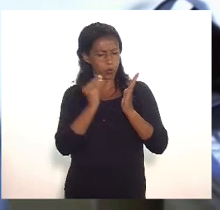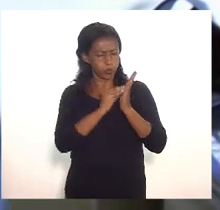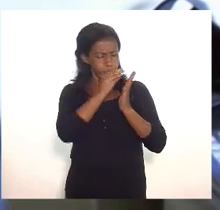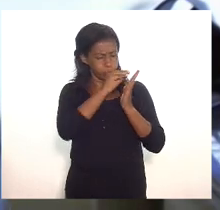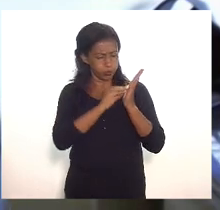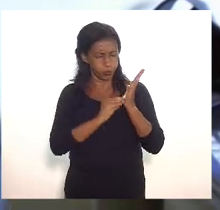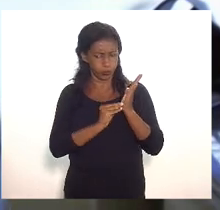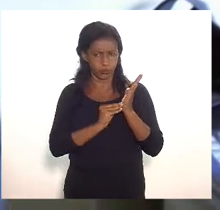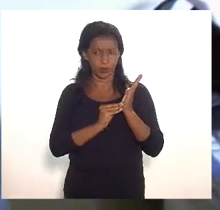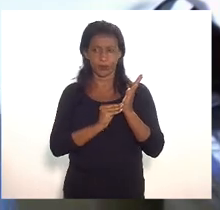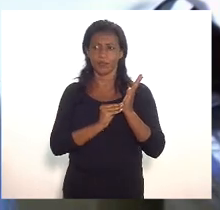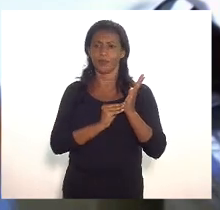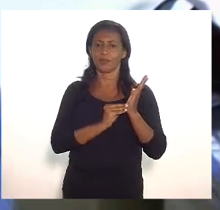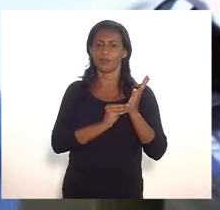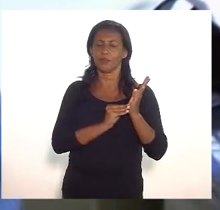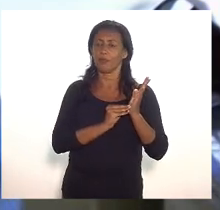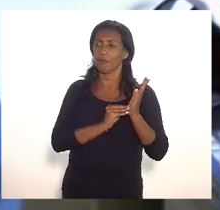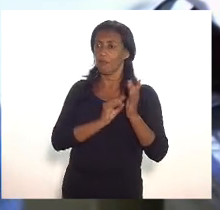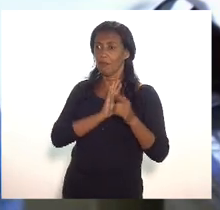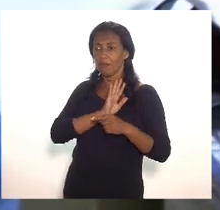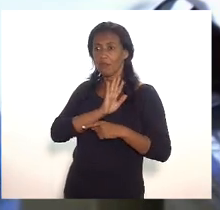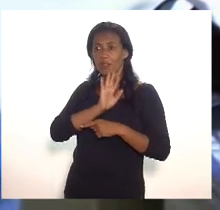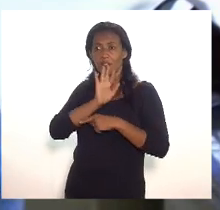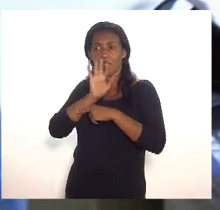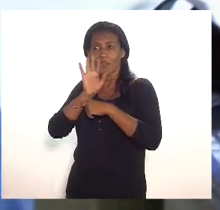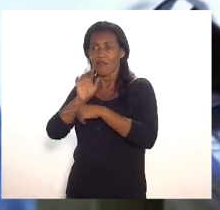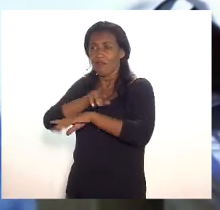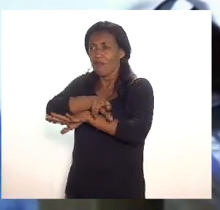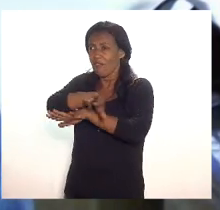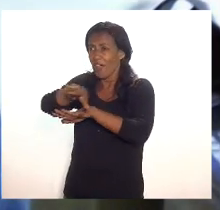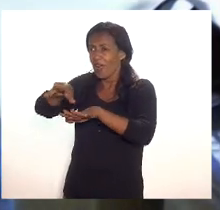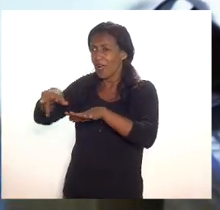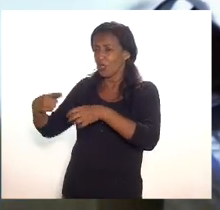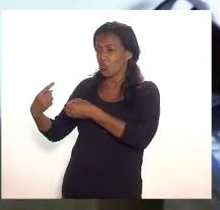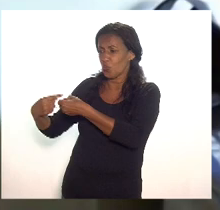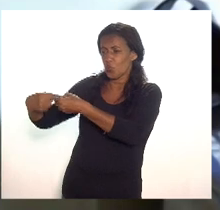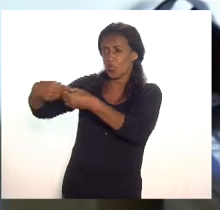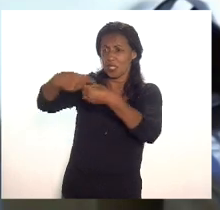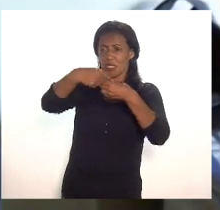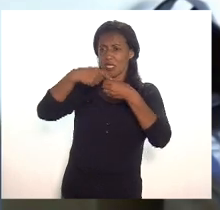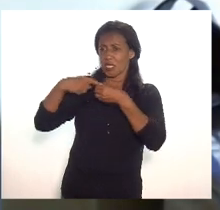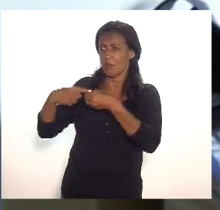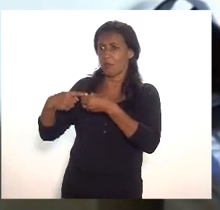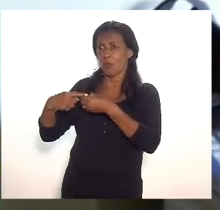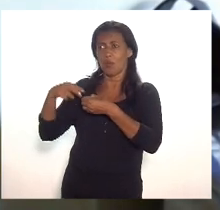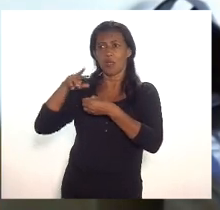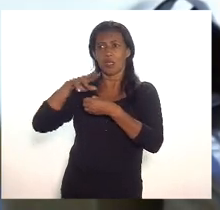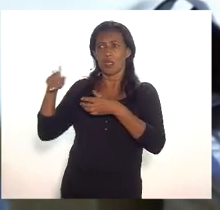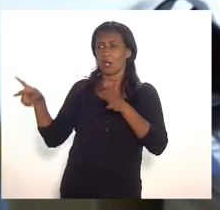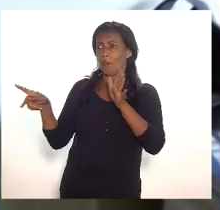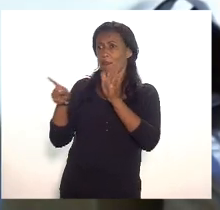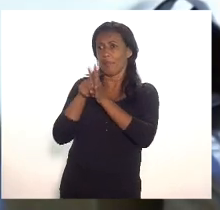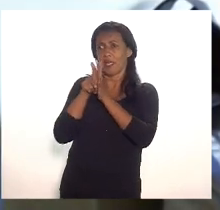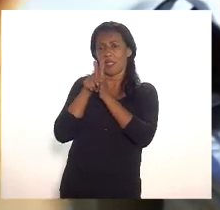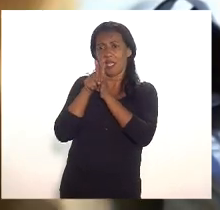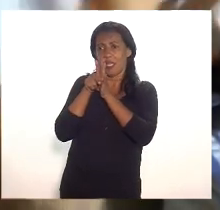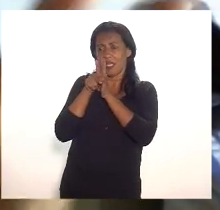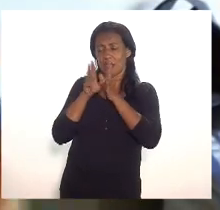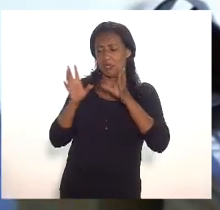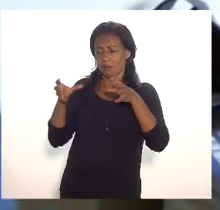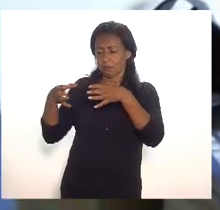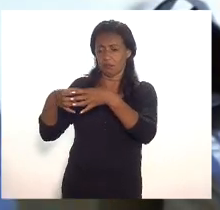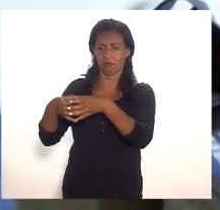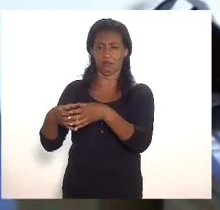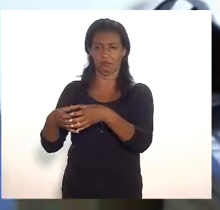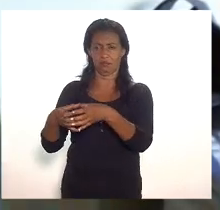diversos municípios que não são da região metropolitana. Então, agora, pela manhã, ou ontem à